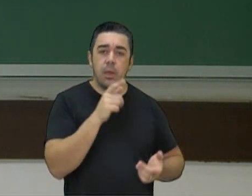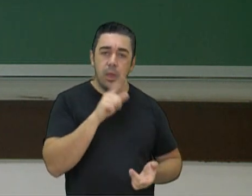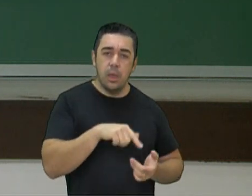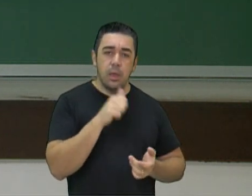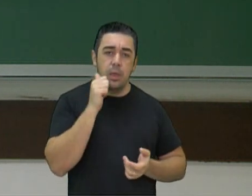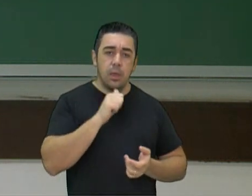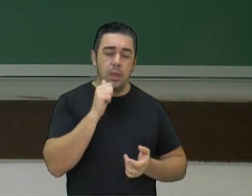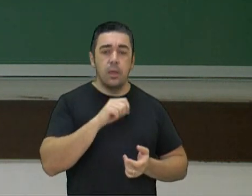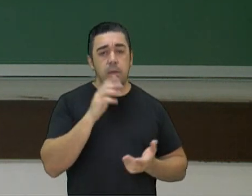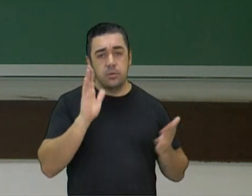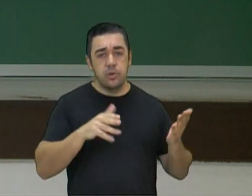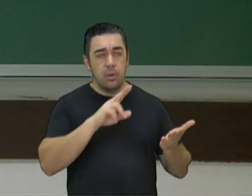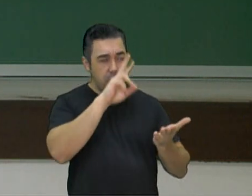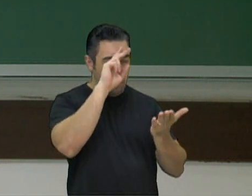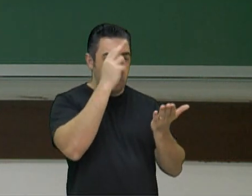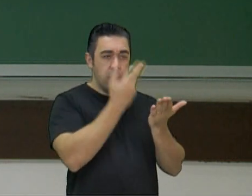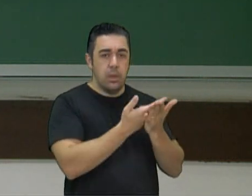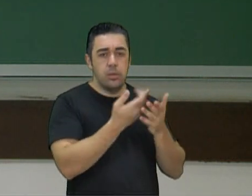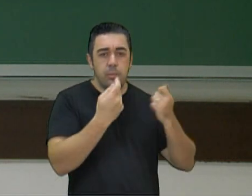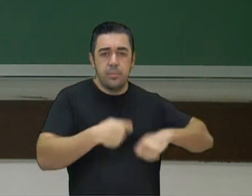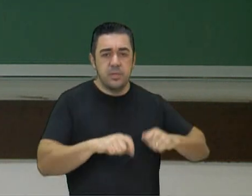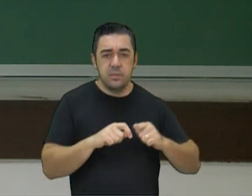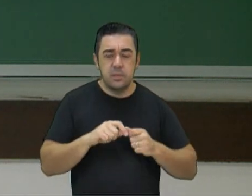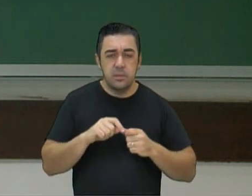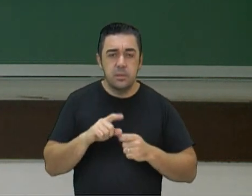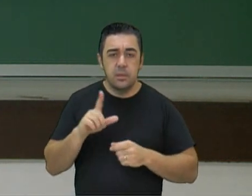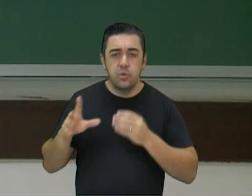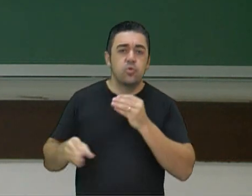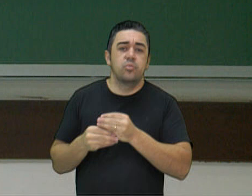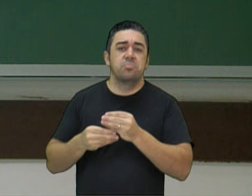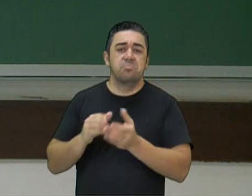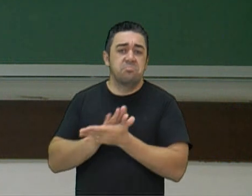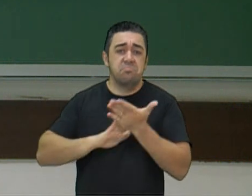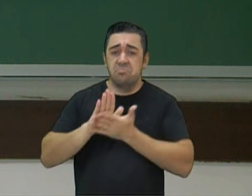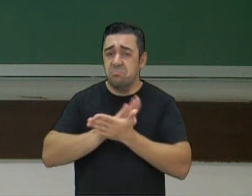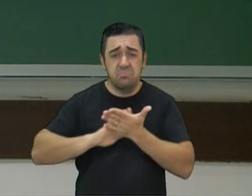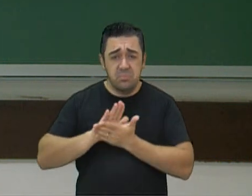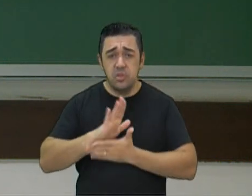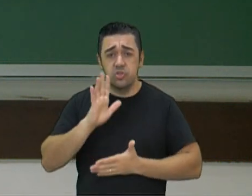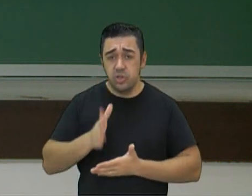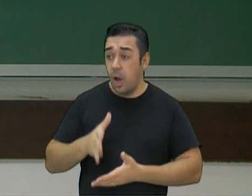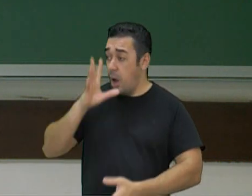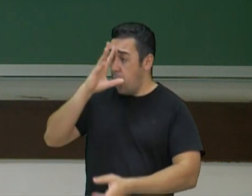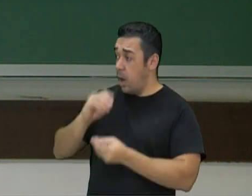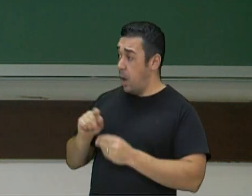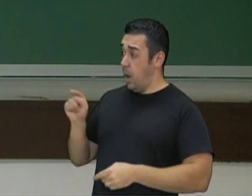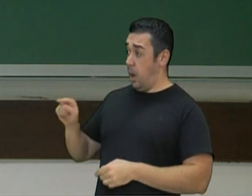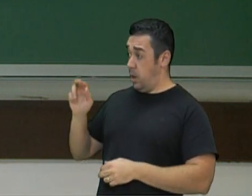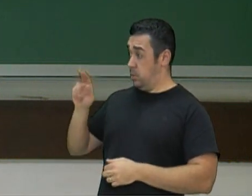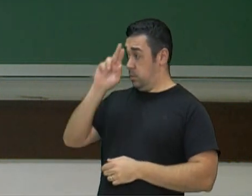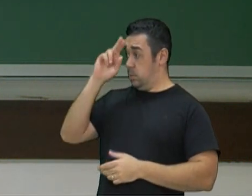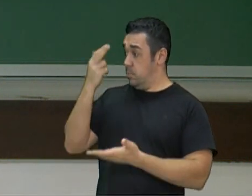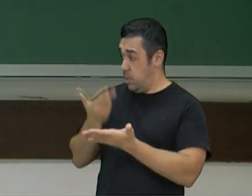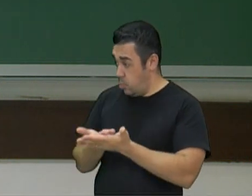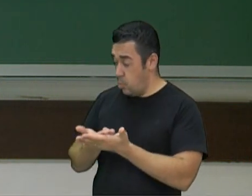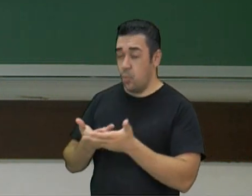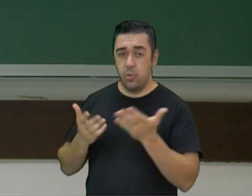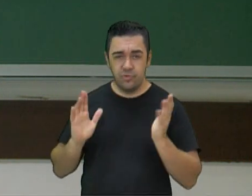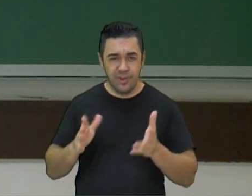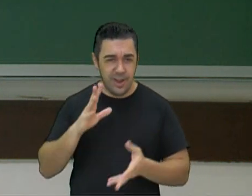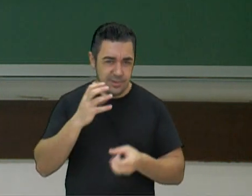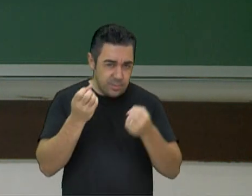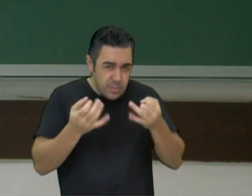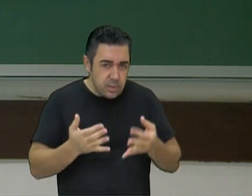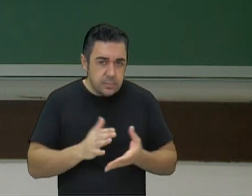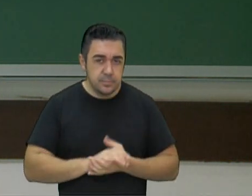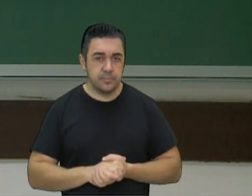verbo intransitivo. Ele não precisa transitar para um complemento para que a pessoa compreenda o que aconteceu. Por si só, ele é autoexplicativo,